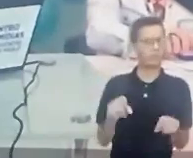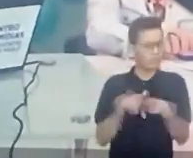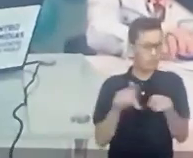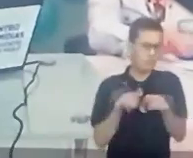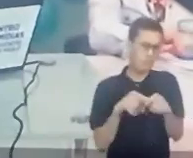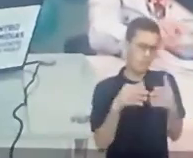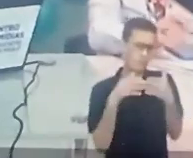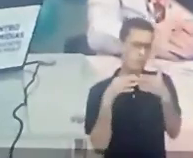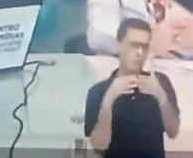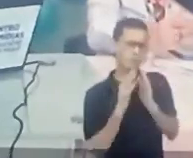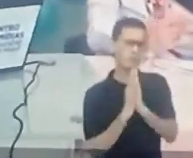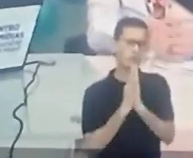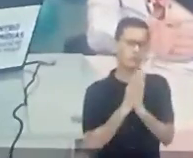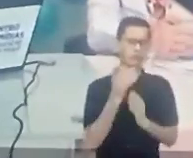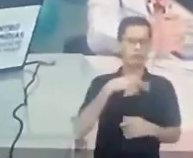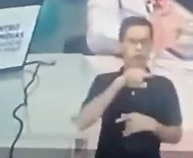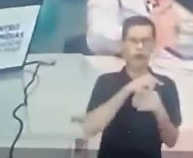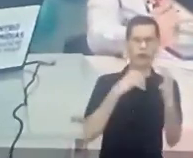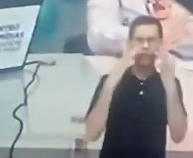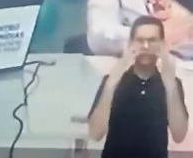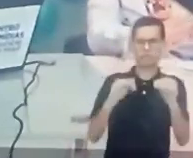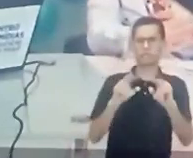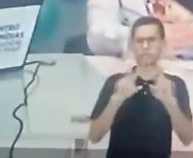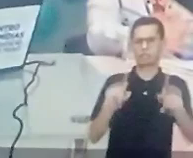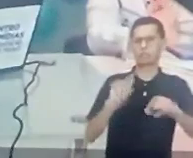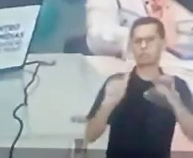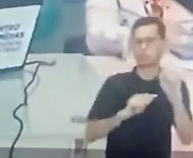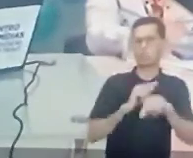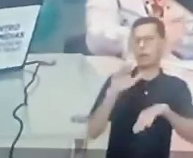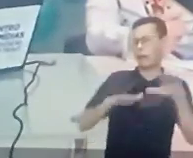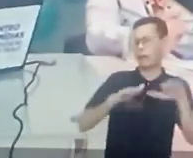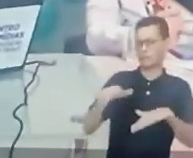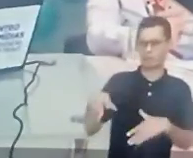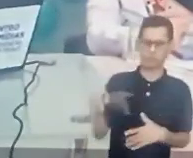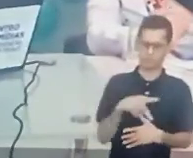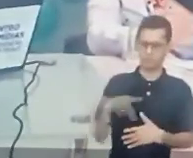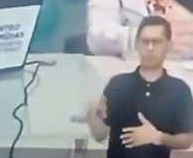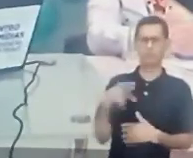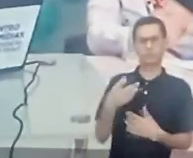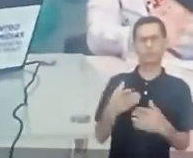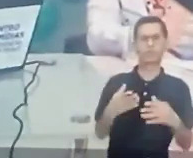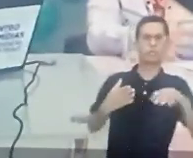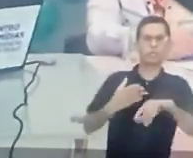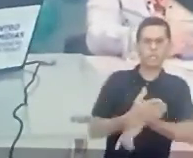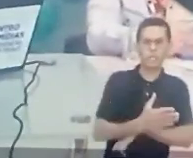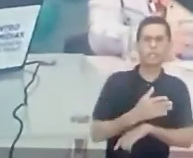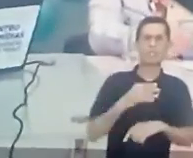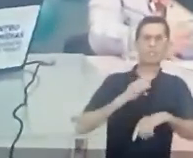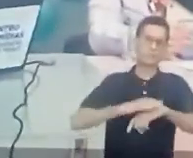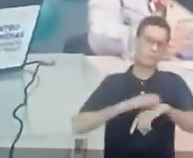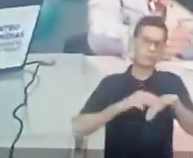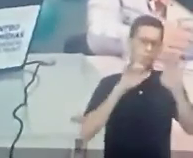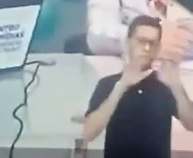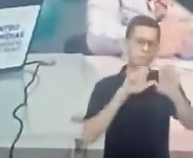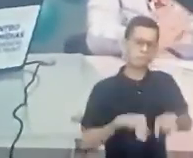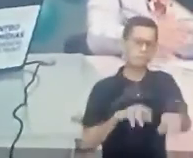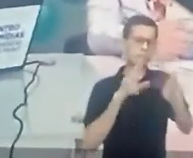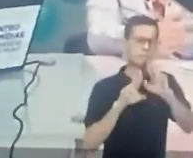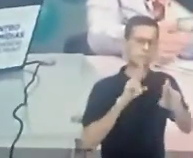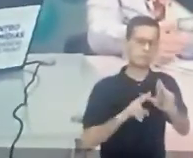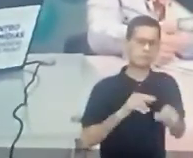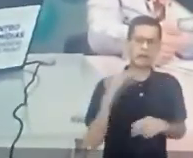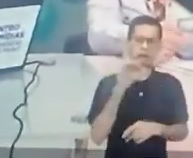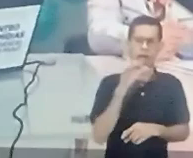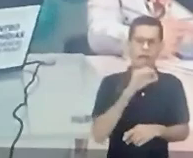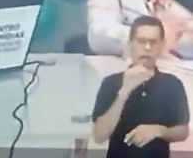um pouquinho de atenção, também a gente sabe que, às vezes, o professor, né, os docentes, eles entram para fazer com pressa, porque eles